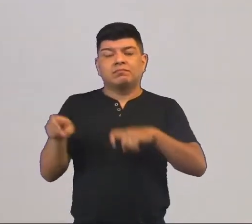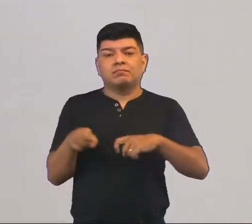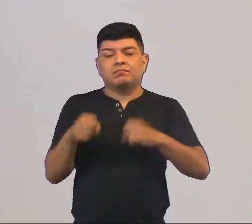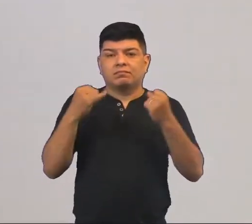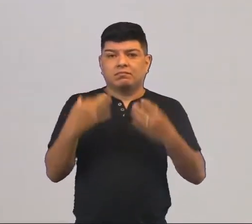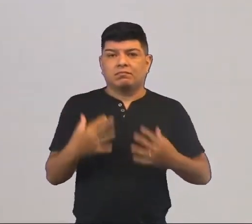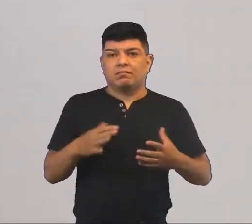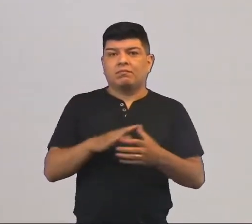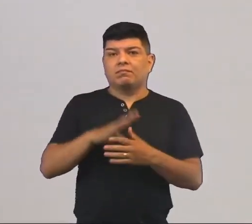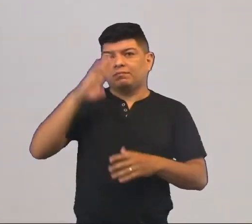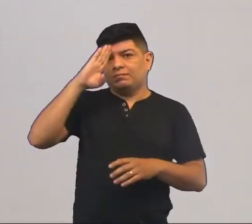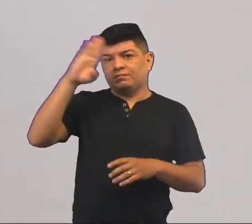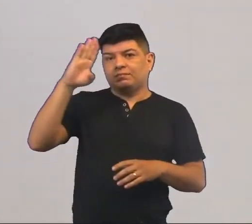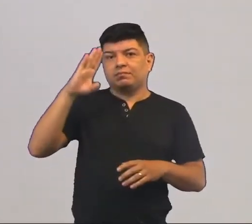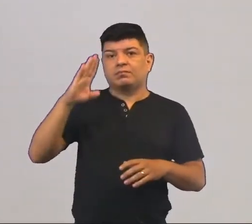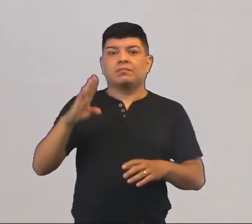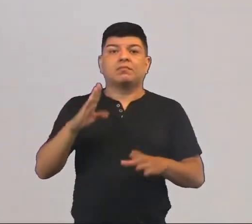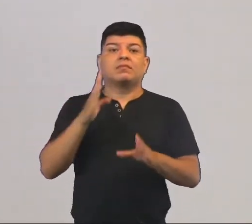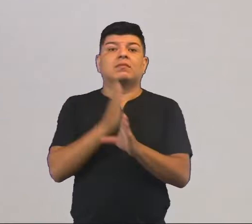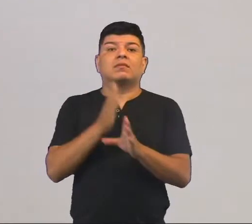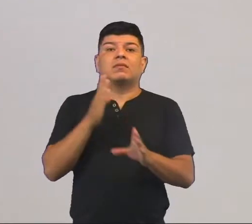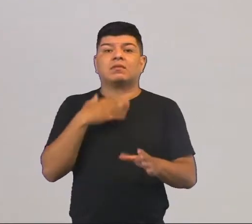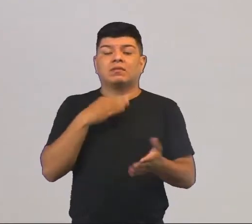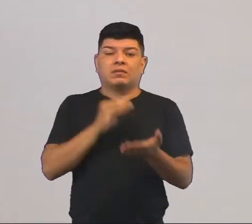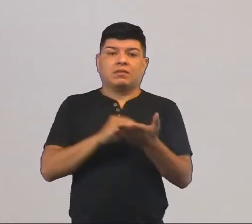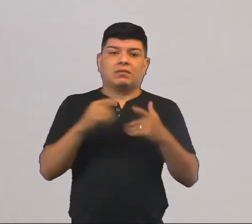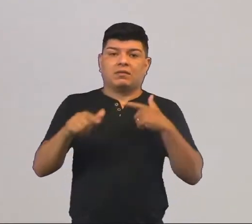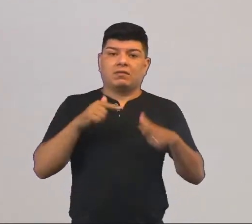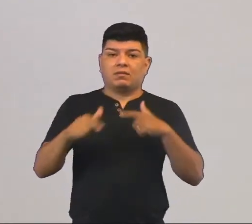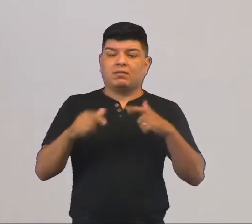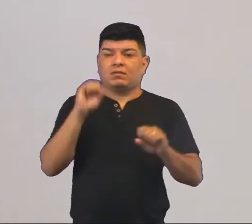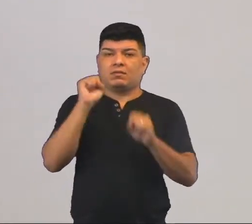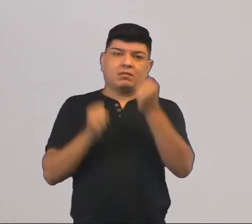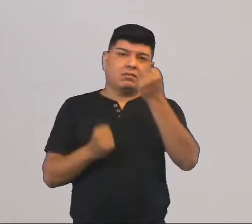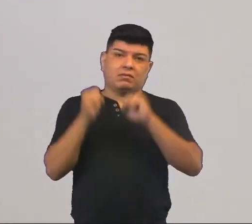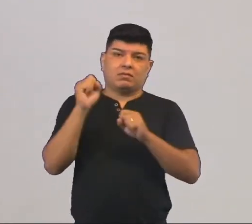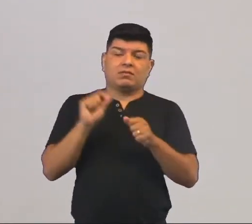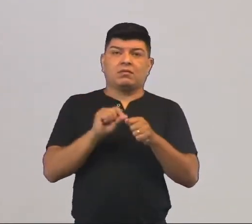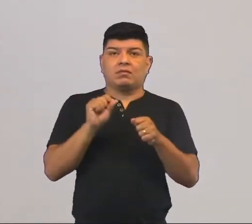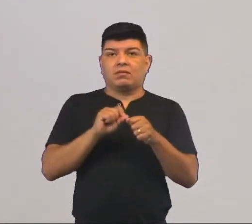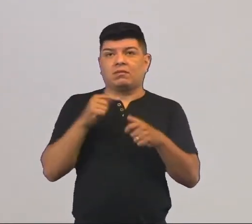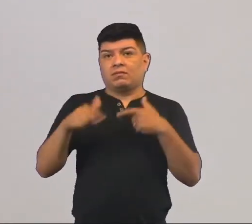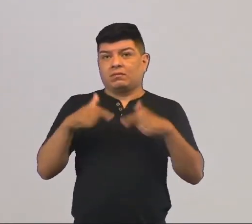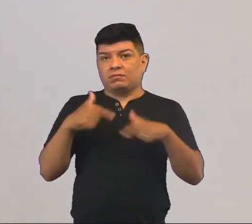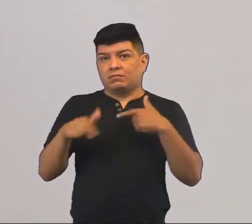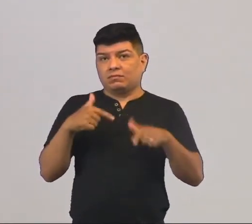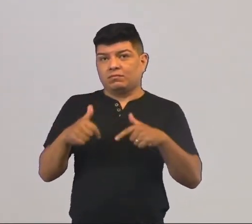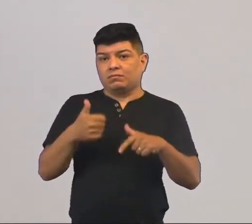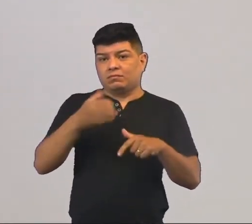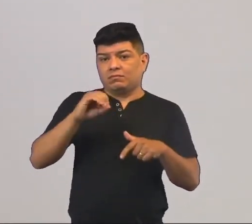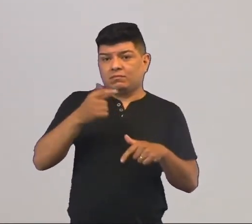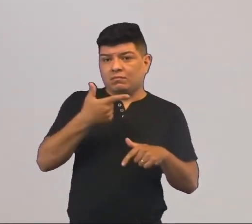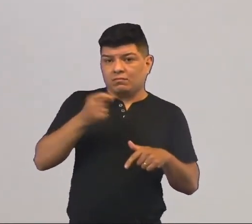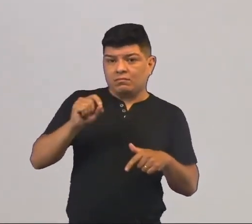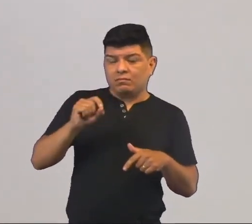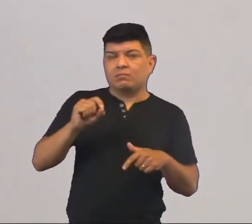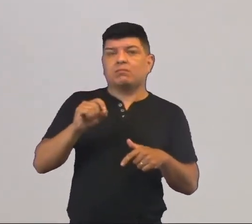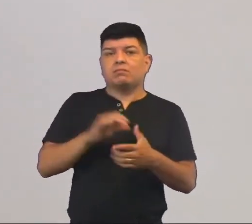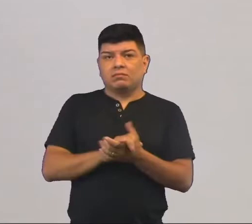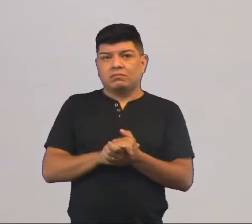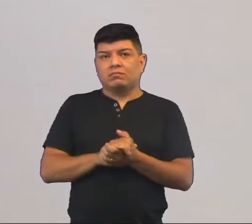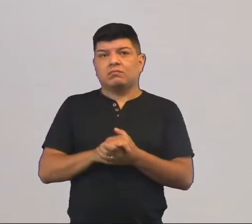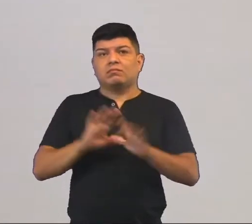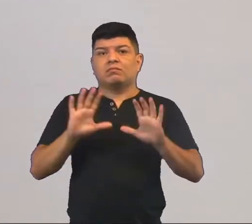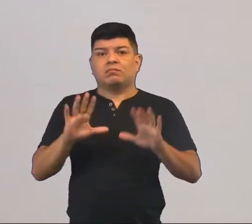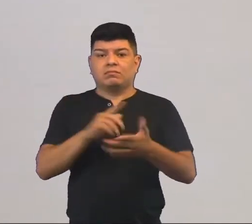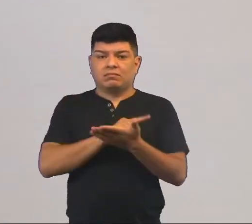aí que a principal causa aí é o desemprego, porque uma máquina, ela faz o trabalho de uns 10, 20 homens que poderiam, se eles